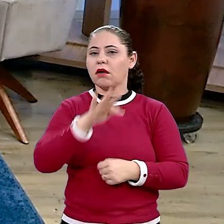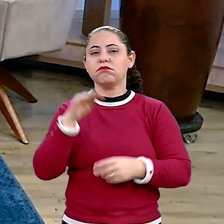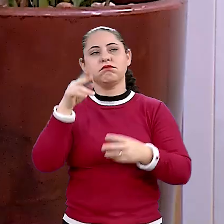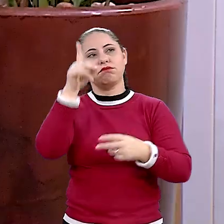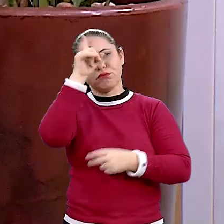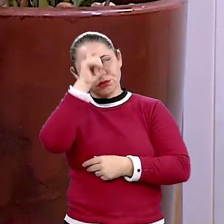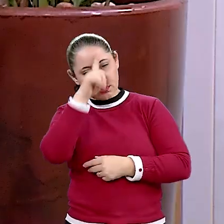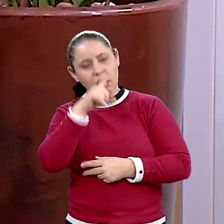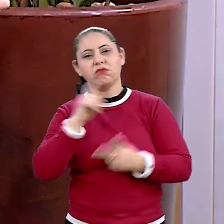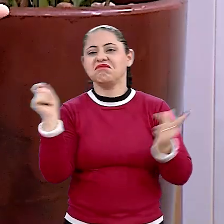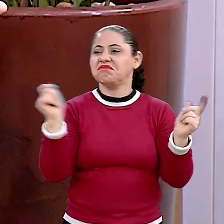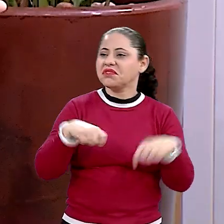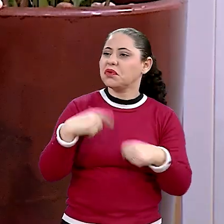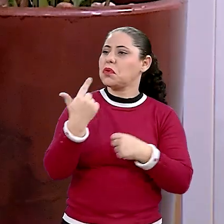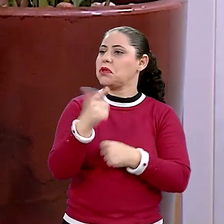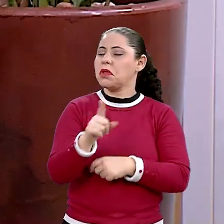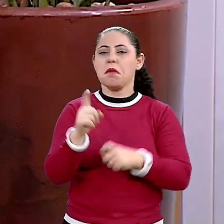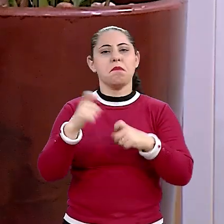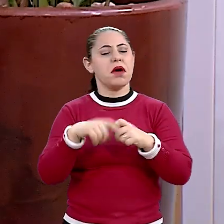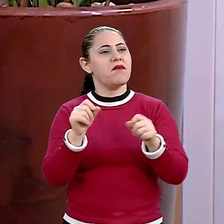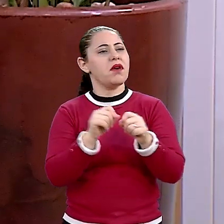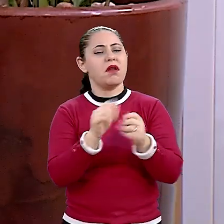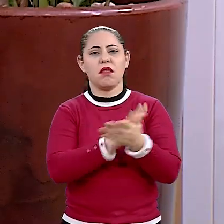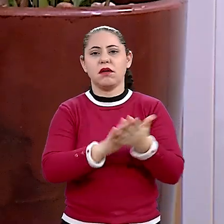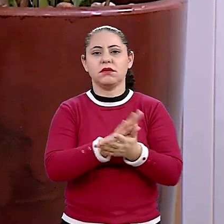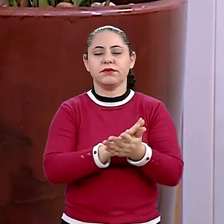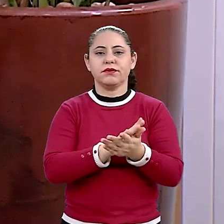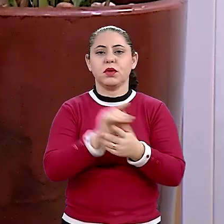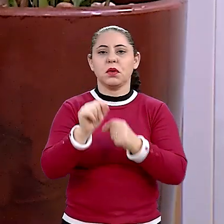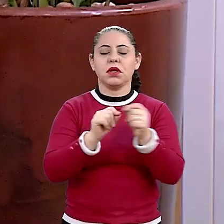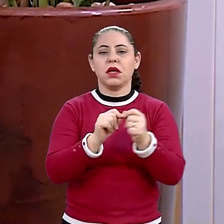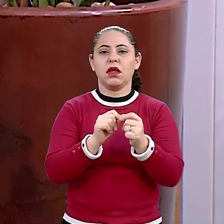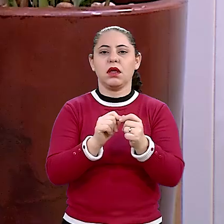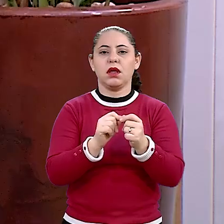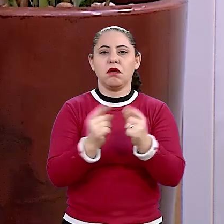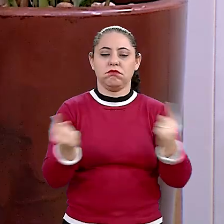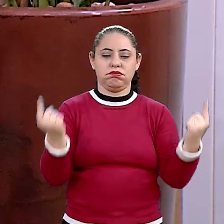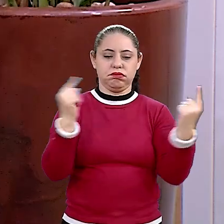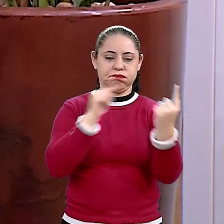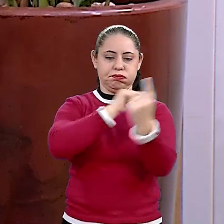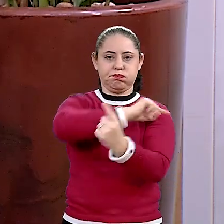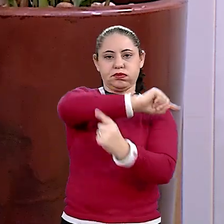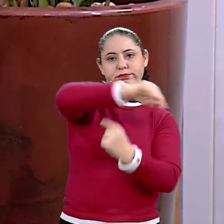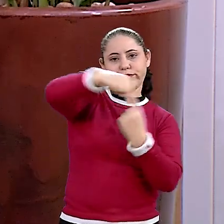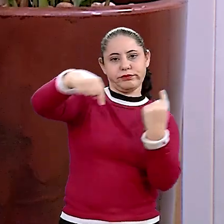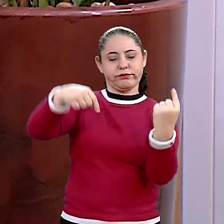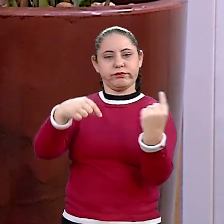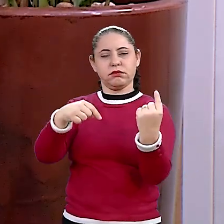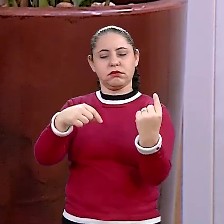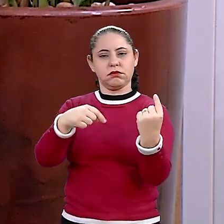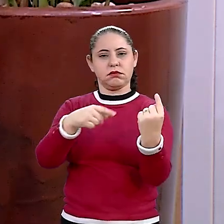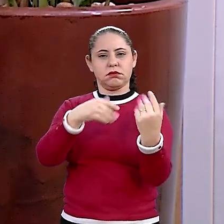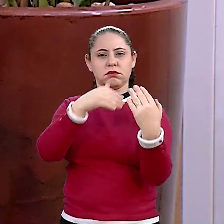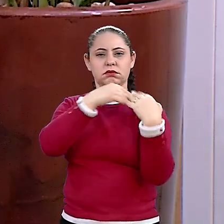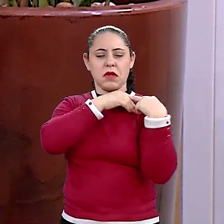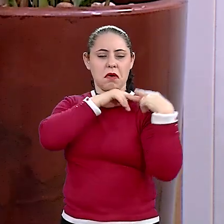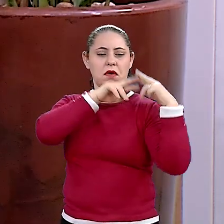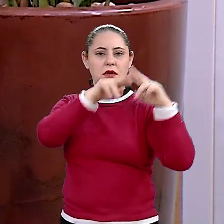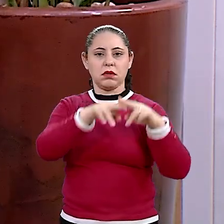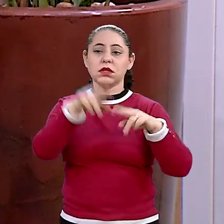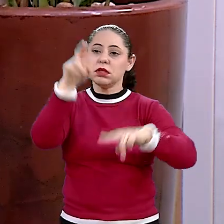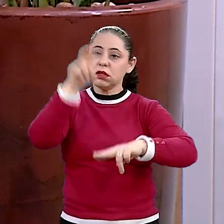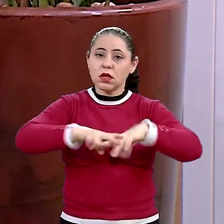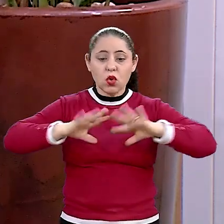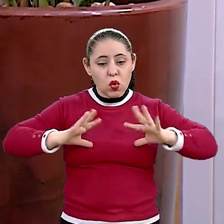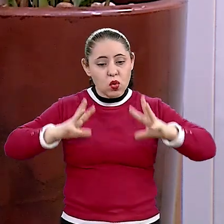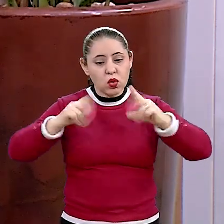hospital que é ineficiente, é o médico que não faz isso. Então, assim, na realidade está todo mundo, um jogando o problema para o colo do outro. O que nós temos que fazer? Senta todo mundo na